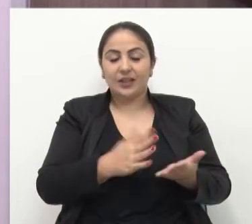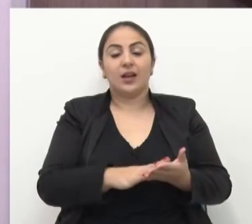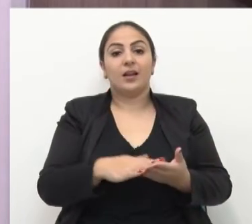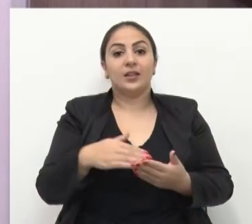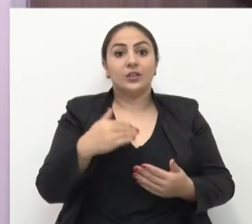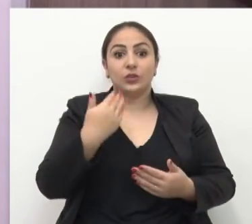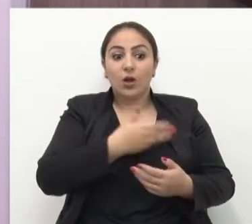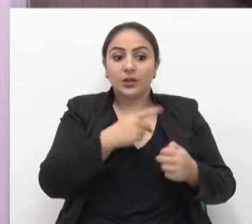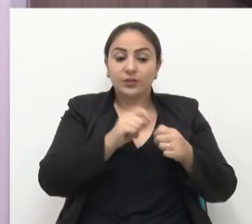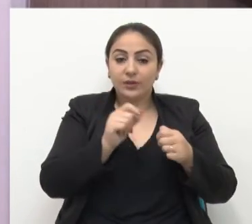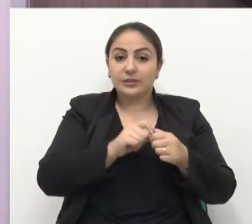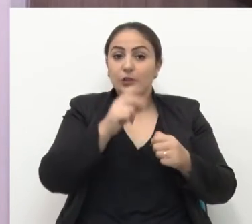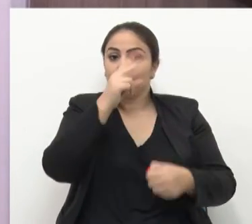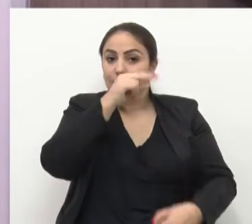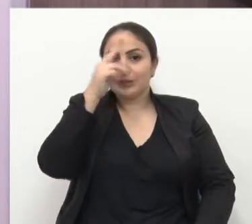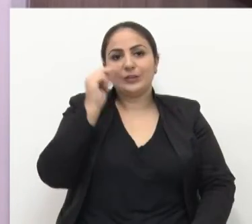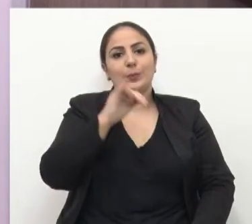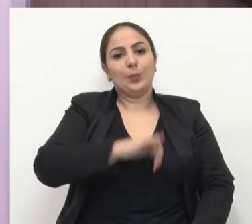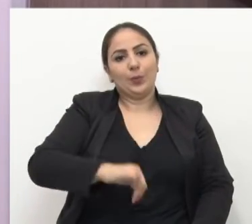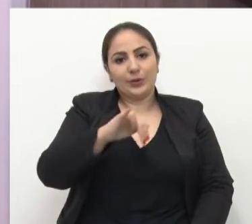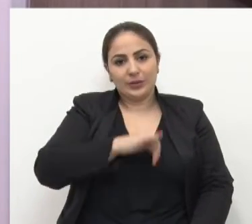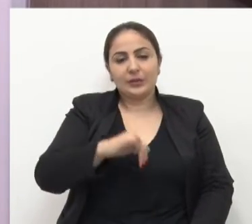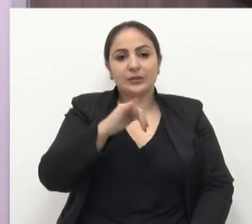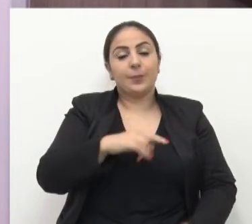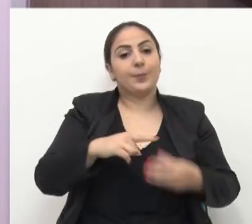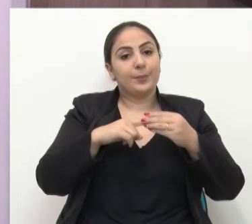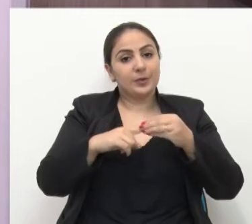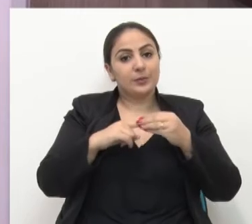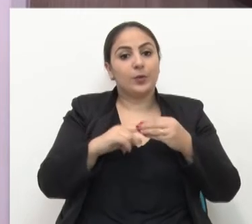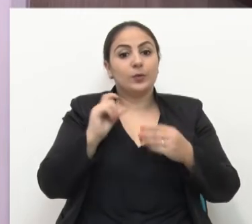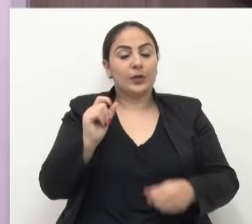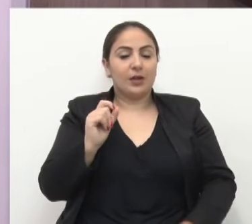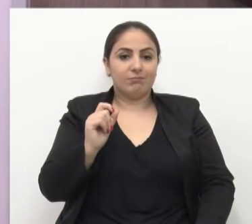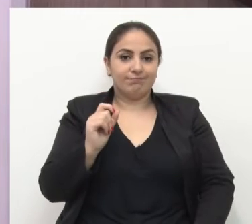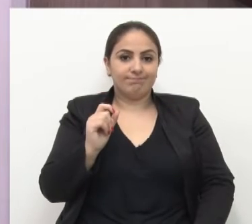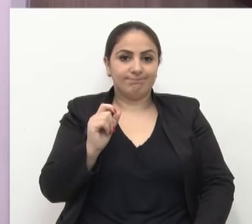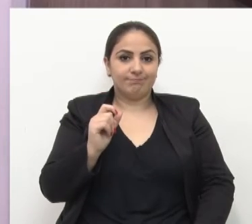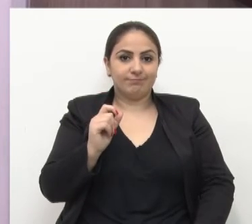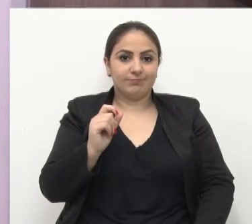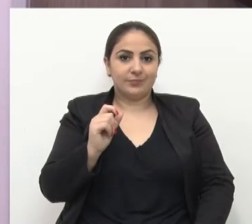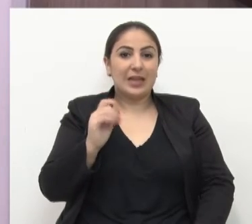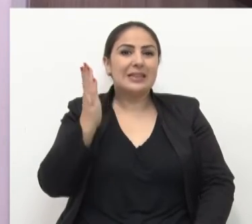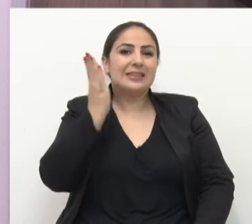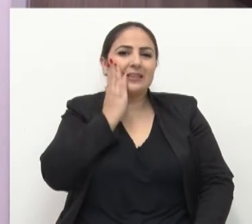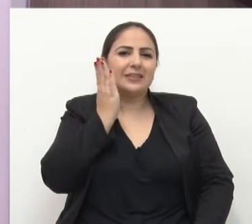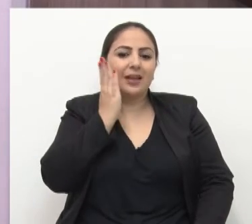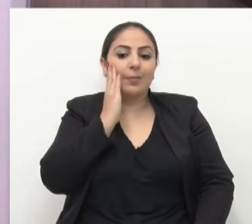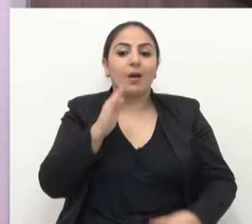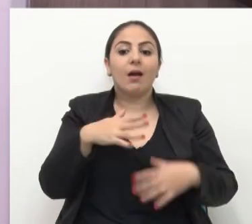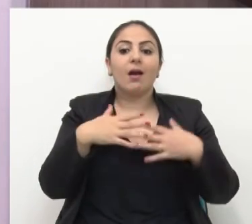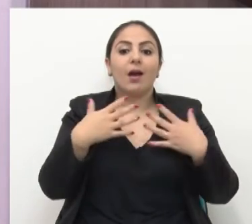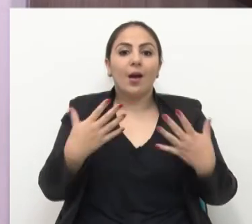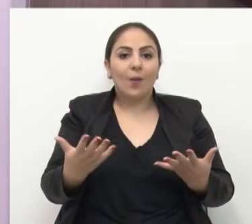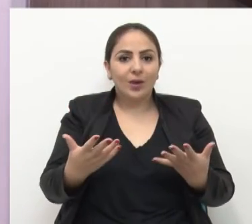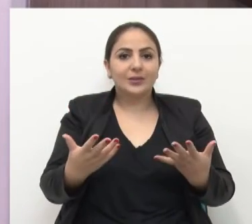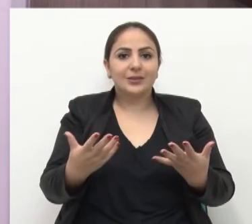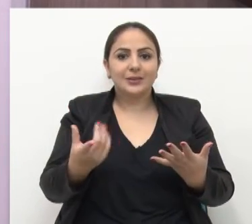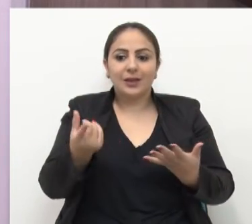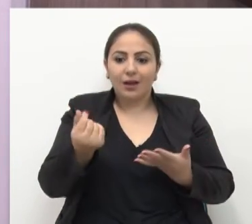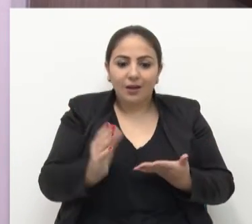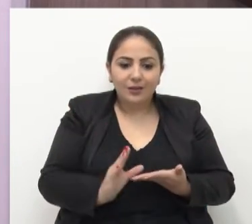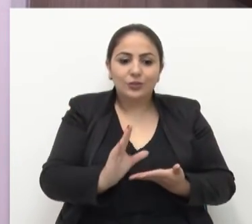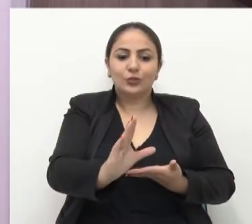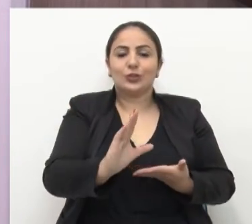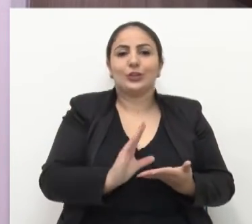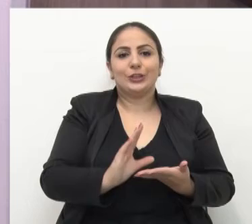aí a questão de fazer esta aplicação no município seria muito importante e principalmente assim é a saber exatamente onde